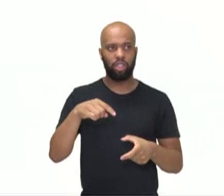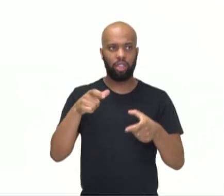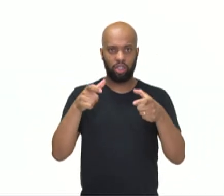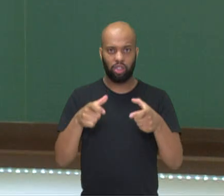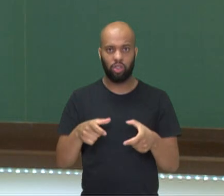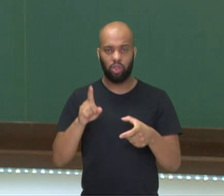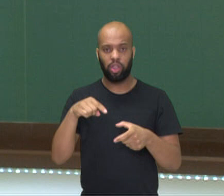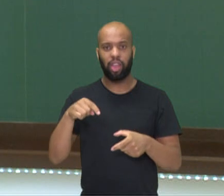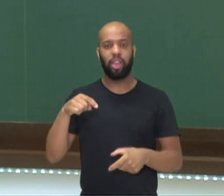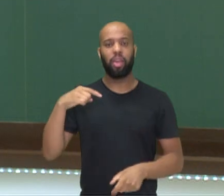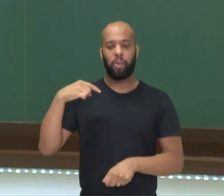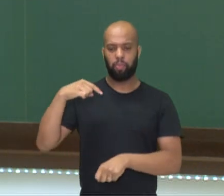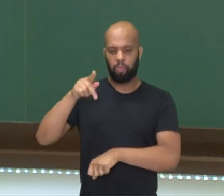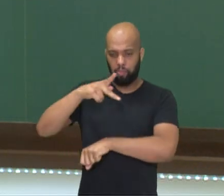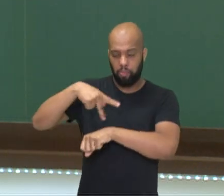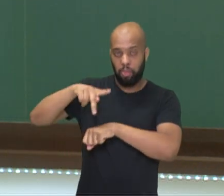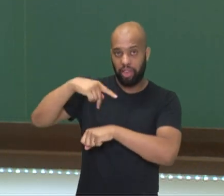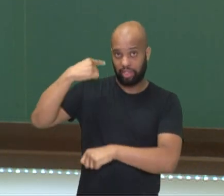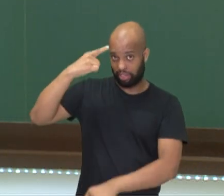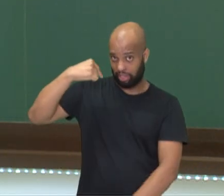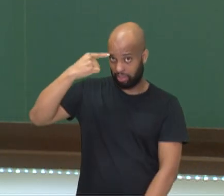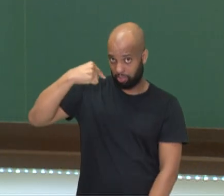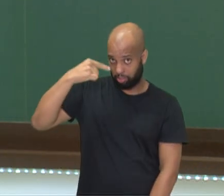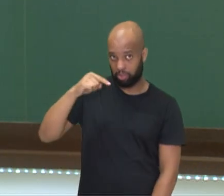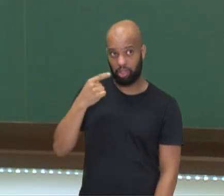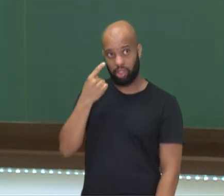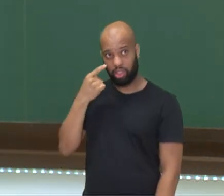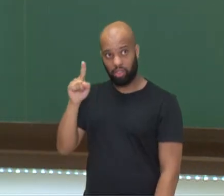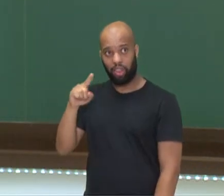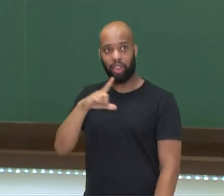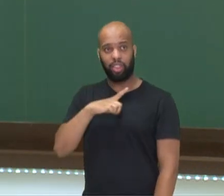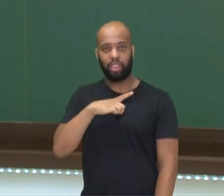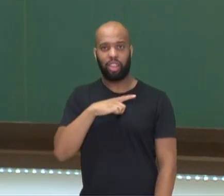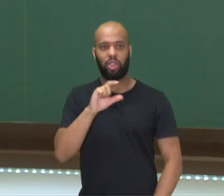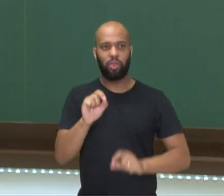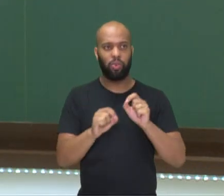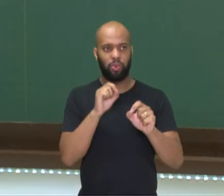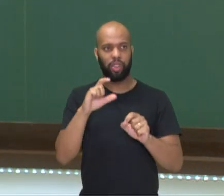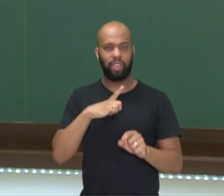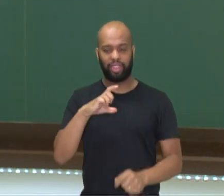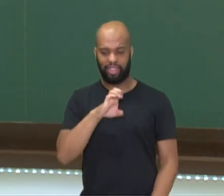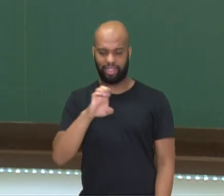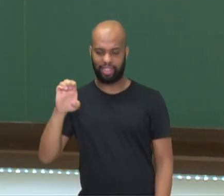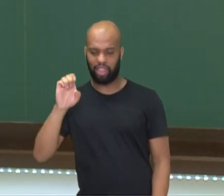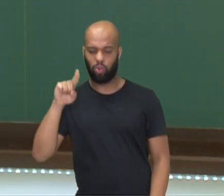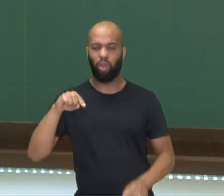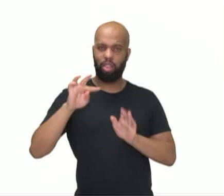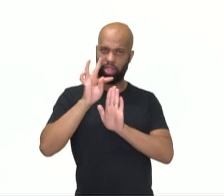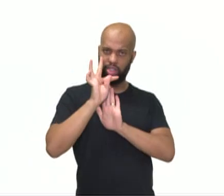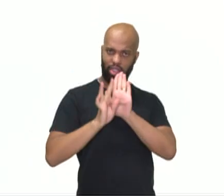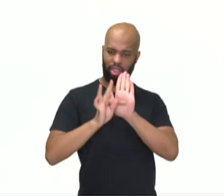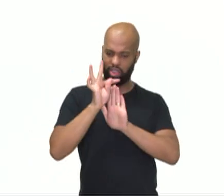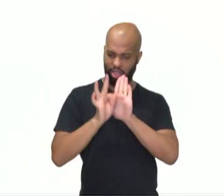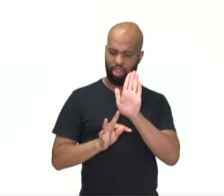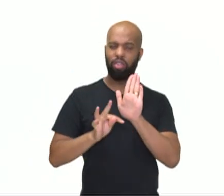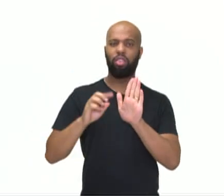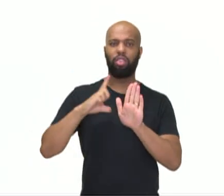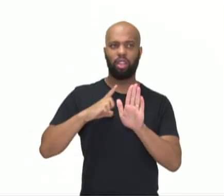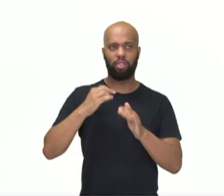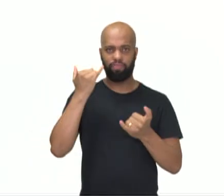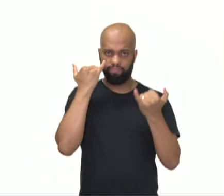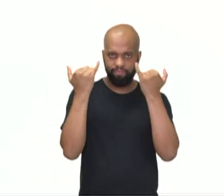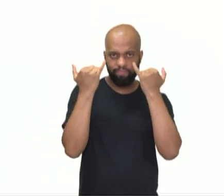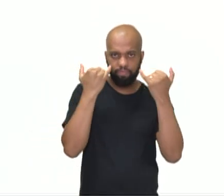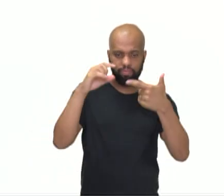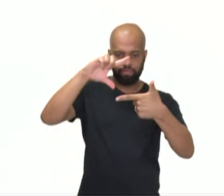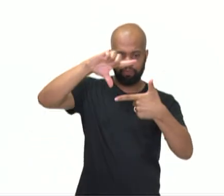Compostela, na Espanha, tá? Desse lado esquerdo, nós temos o texto, a mensagem que eu estou escrevendo para